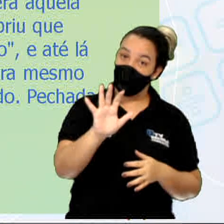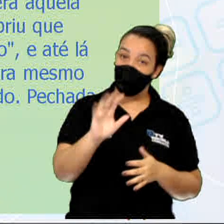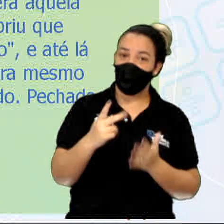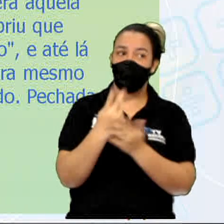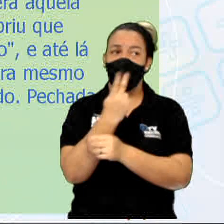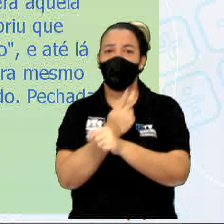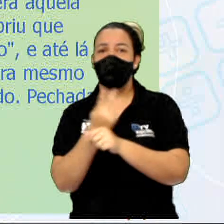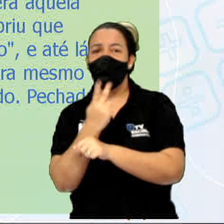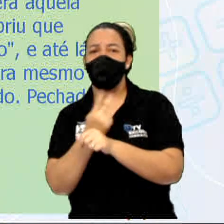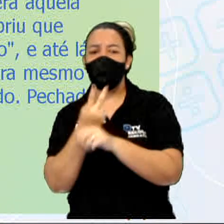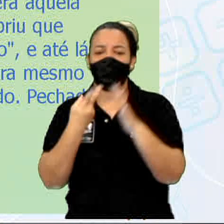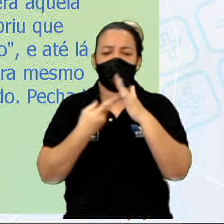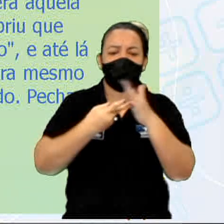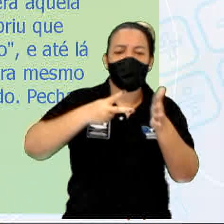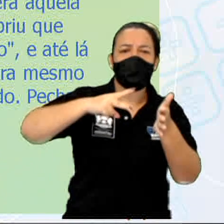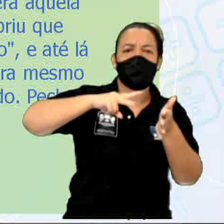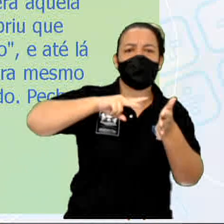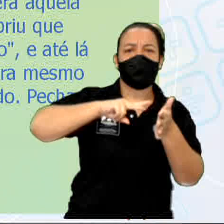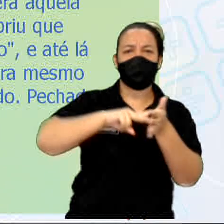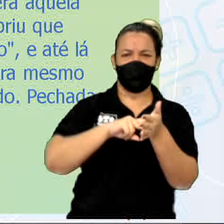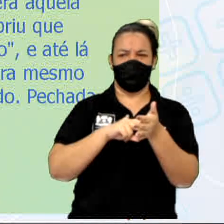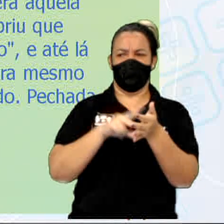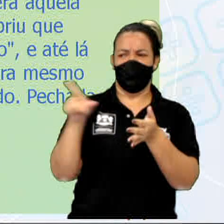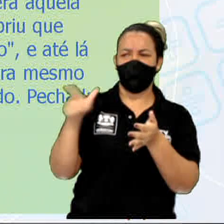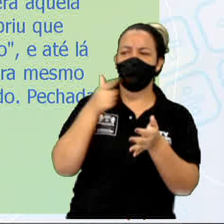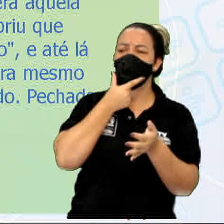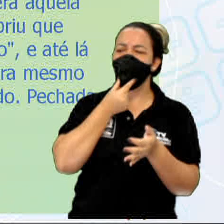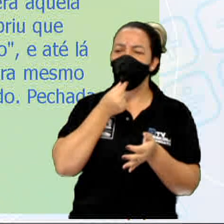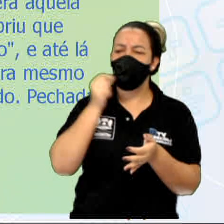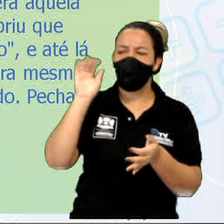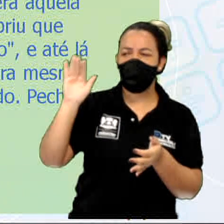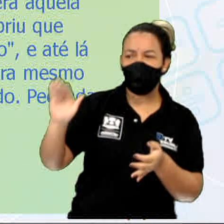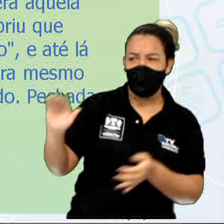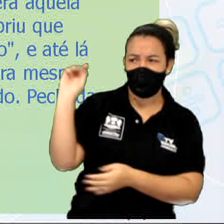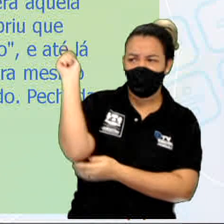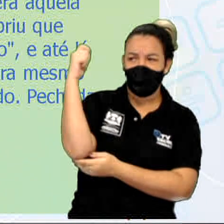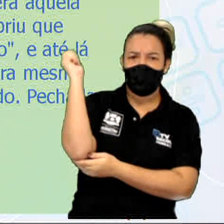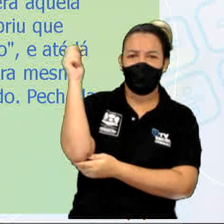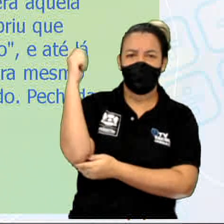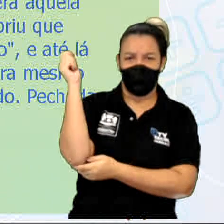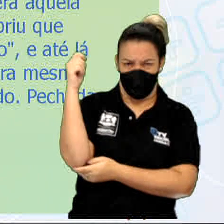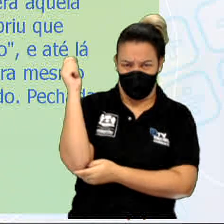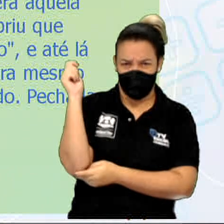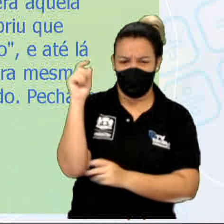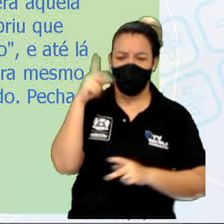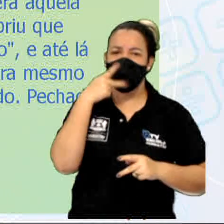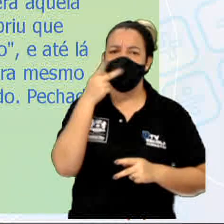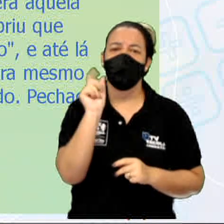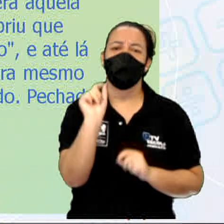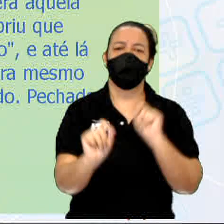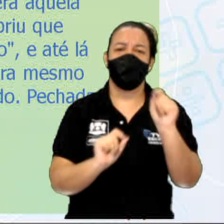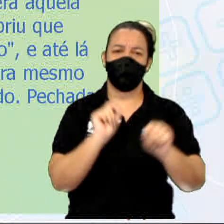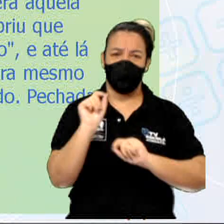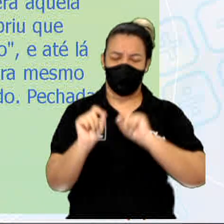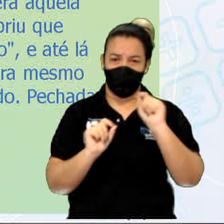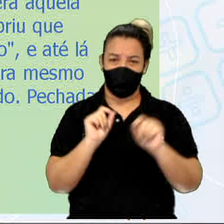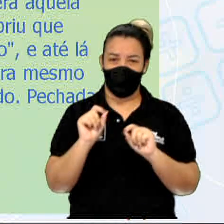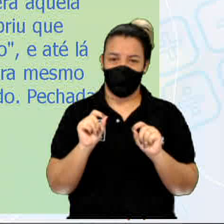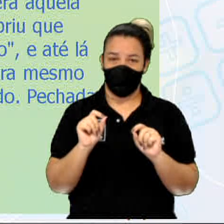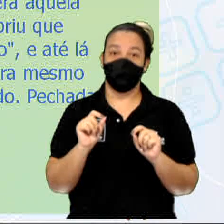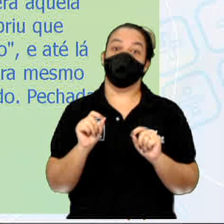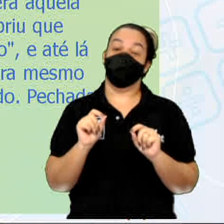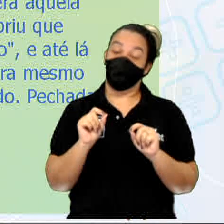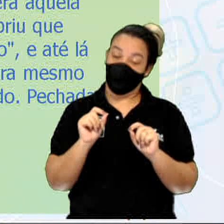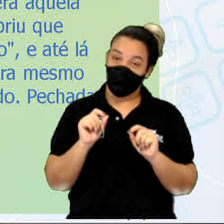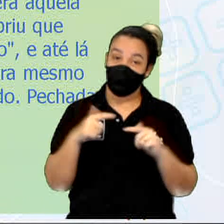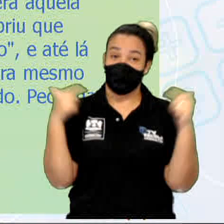procurava uma tradução para o relato do gaúcho. Não podia admitir que não o entendera. Não com o gordo